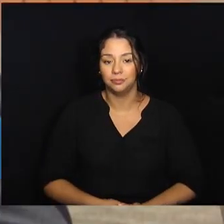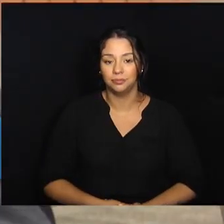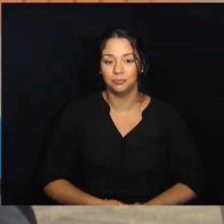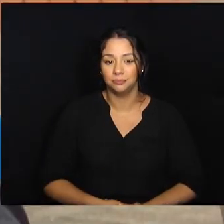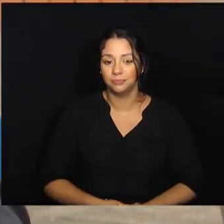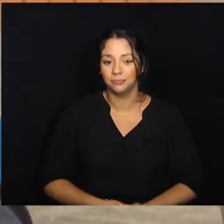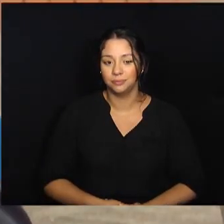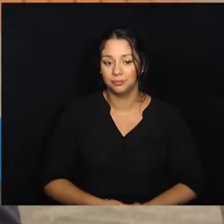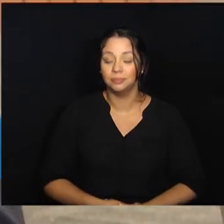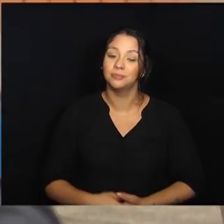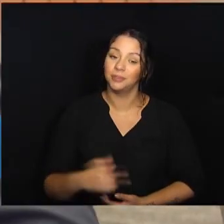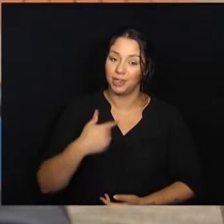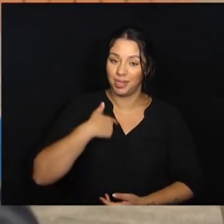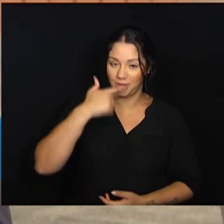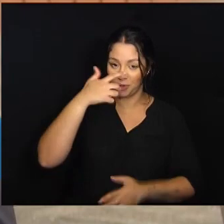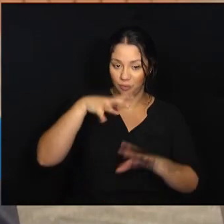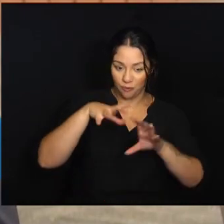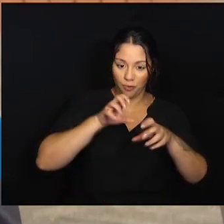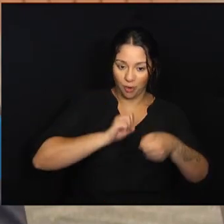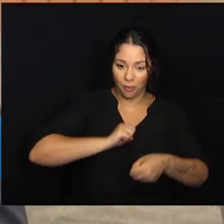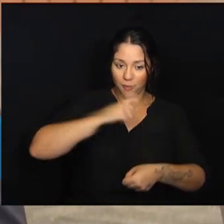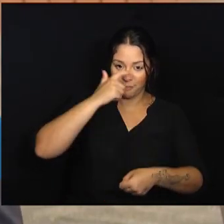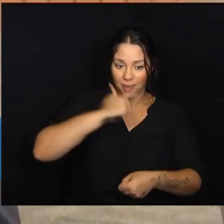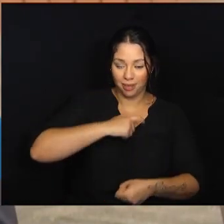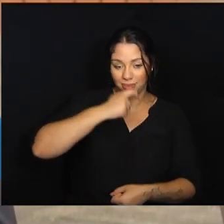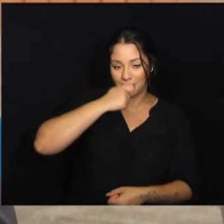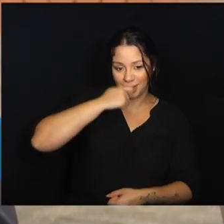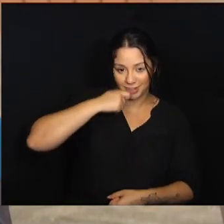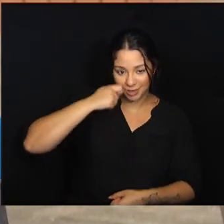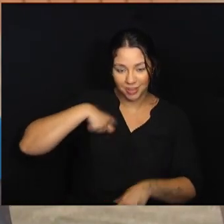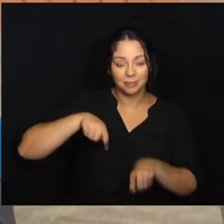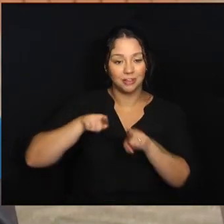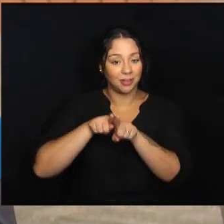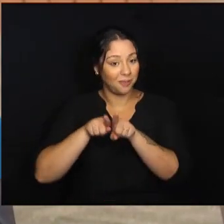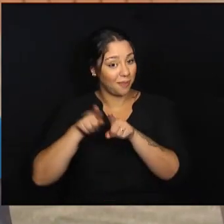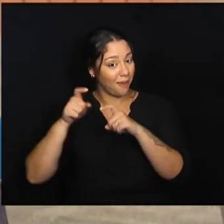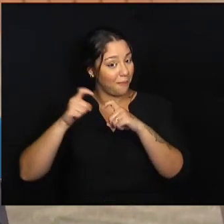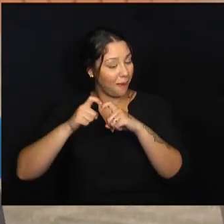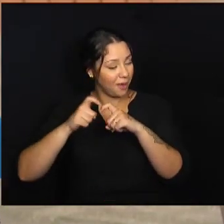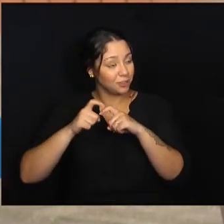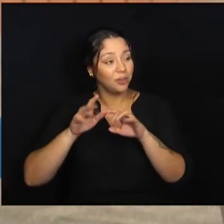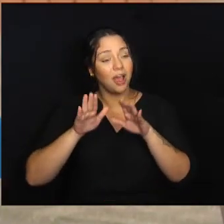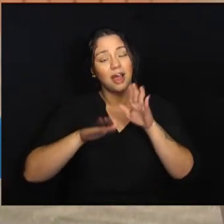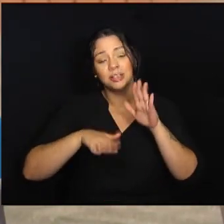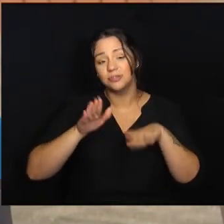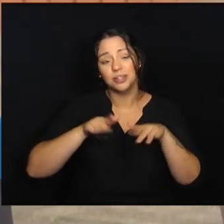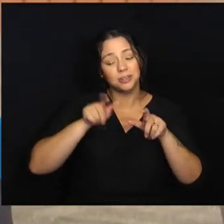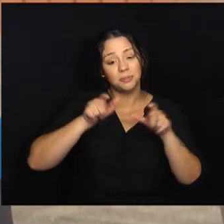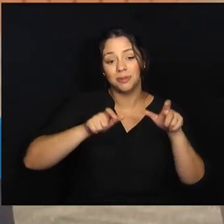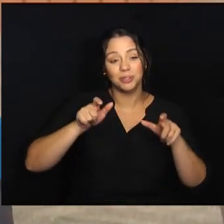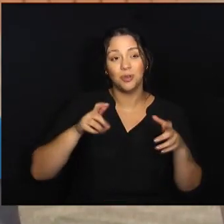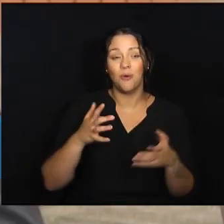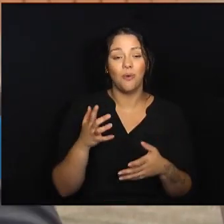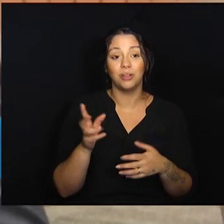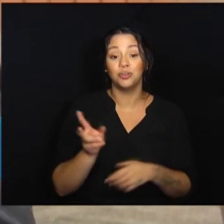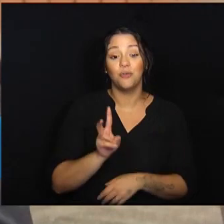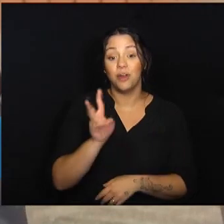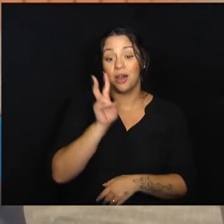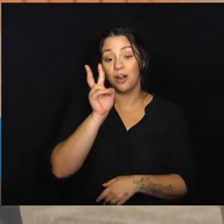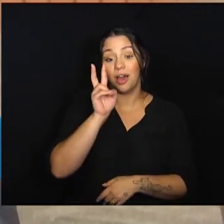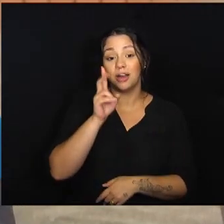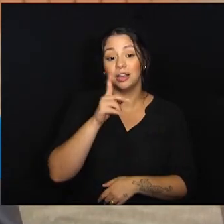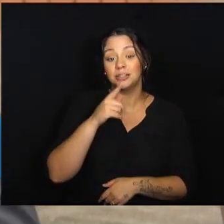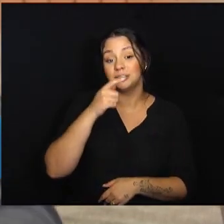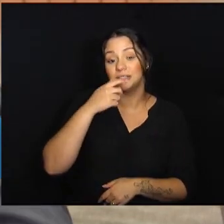Eu sou dentista de formação, também sou médico, e muitas vezes as pessoas não dão o devido valor para a cavidade